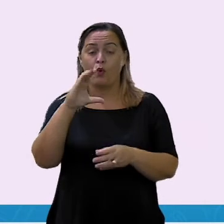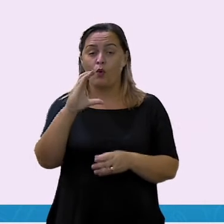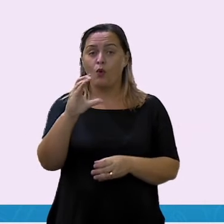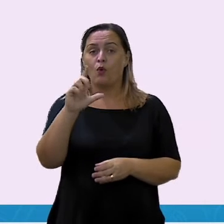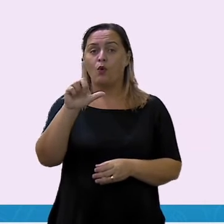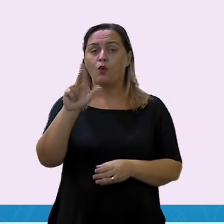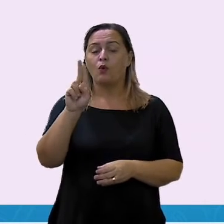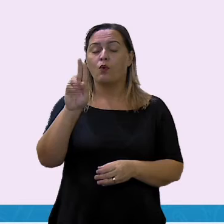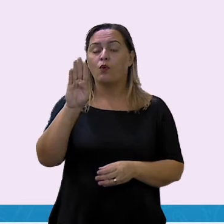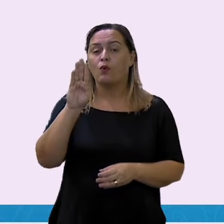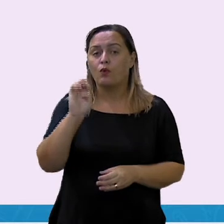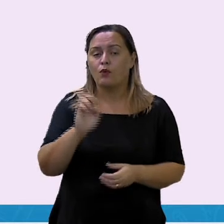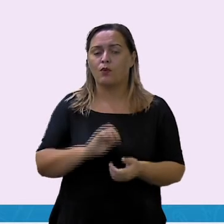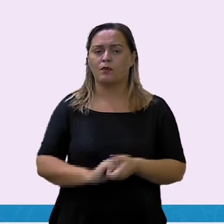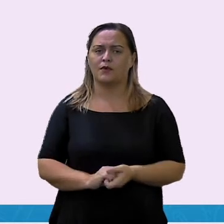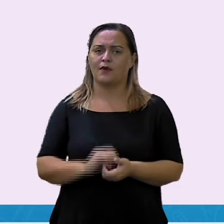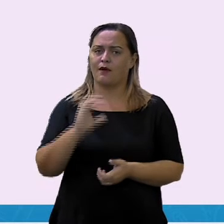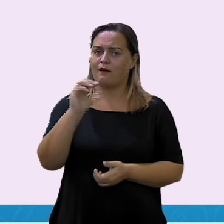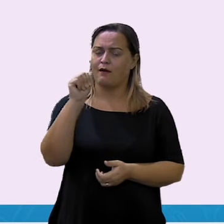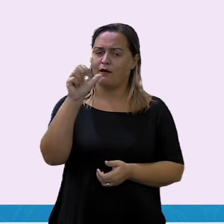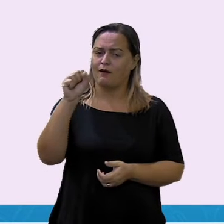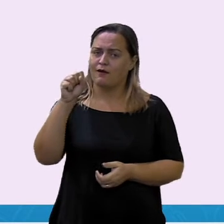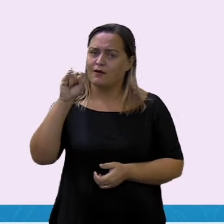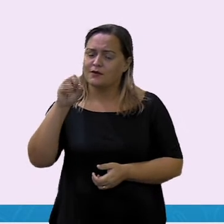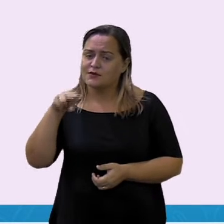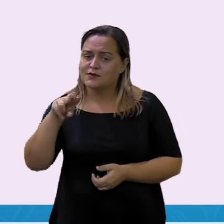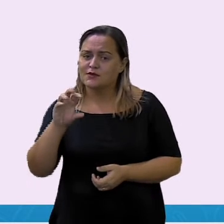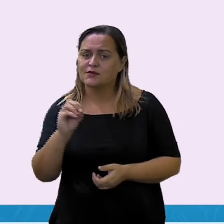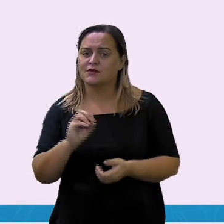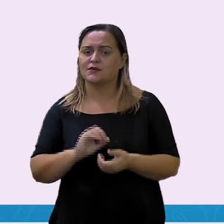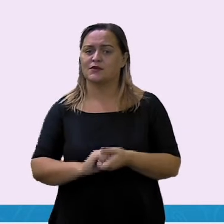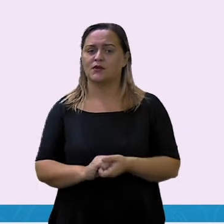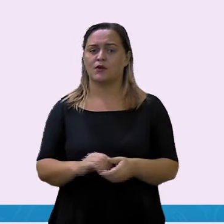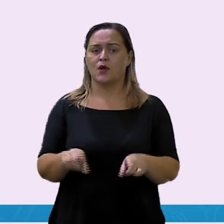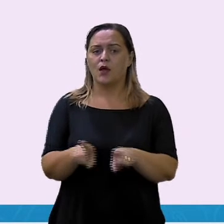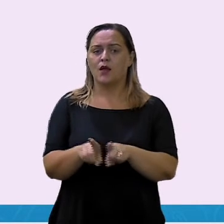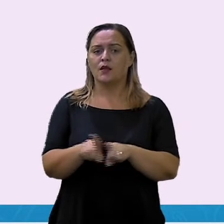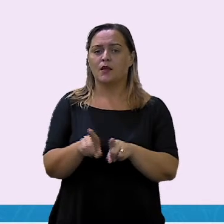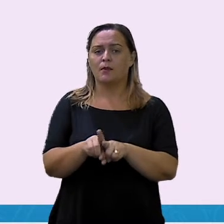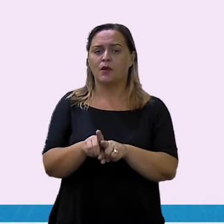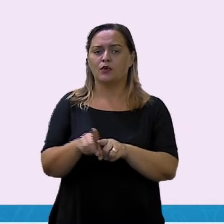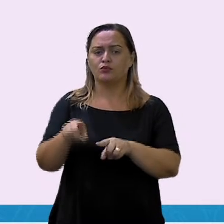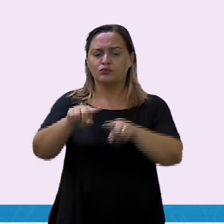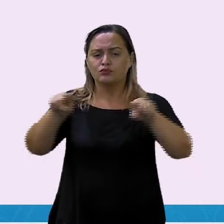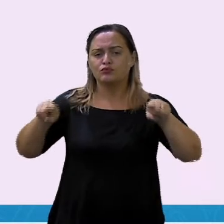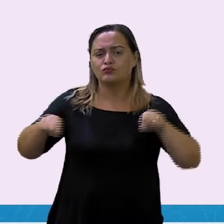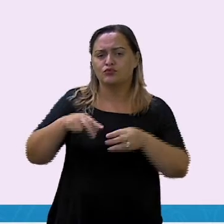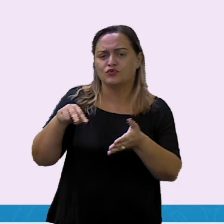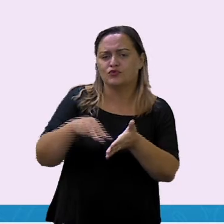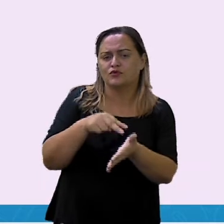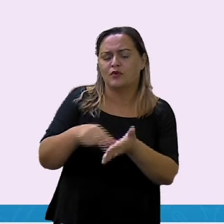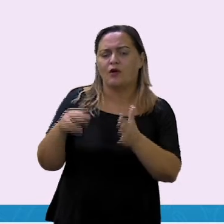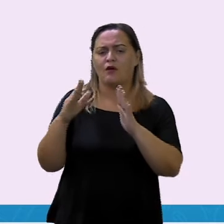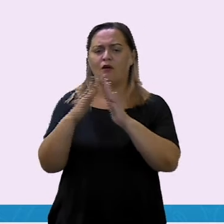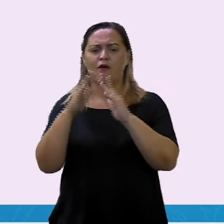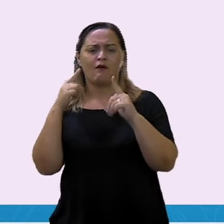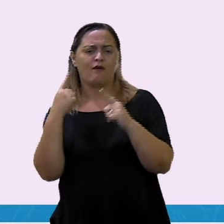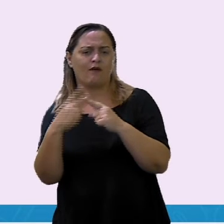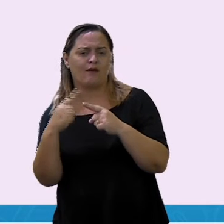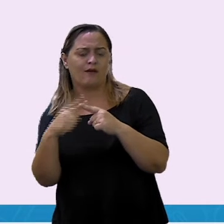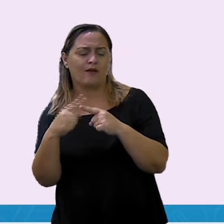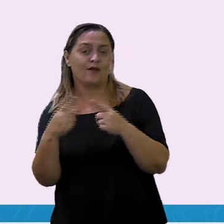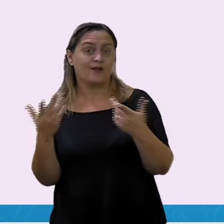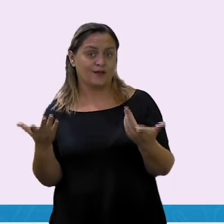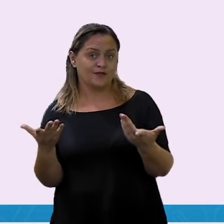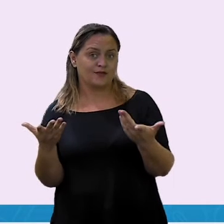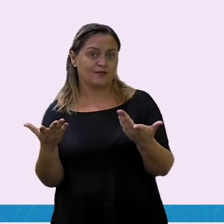de veraneio para o prefeito. A igreja de São Francisco de Assis é considerada a mais importante do projeto. Niemeyer abusou